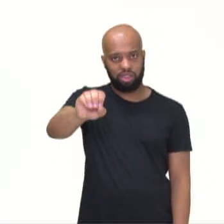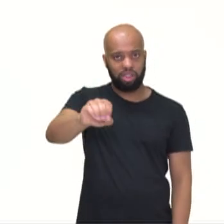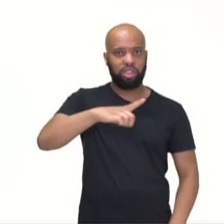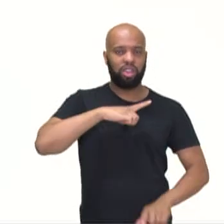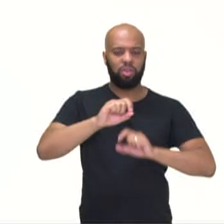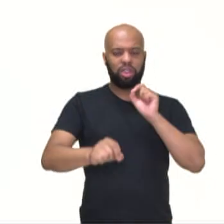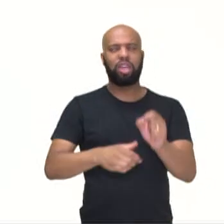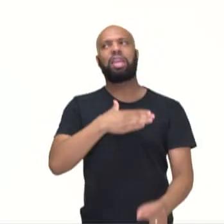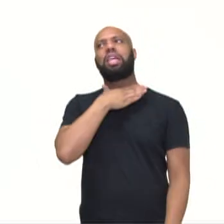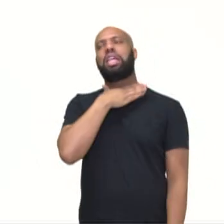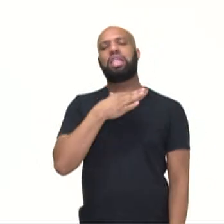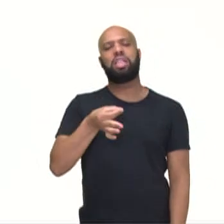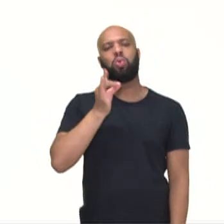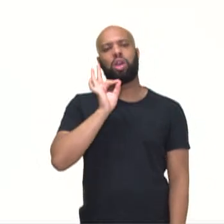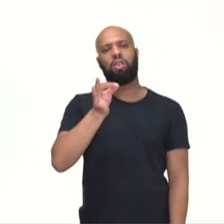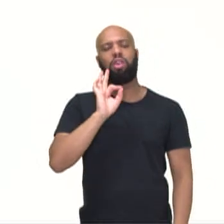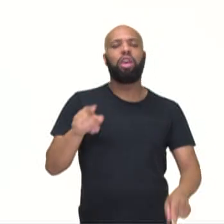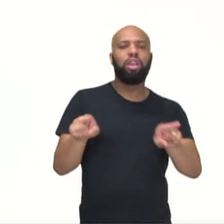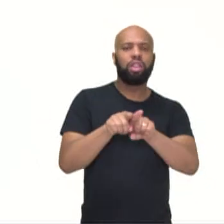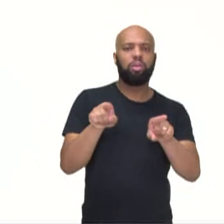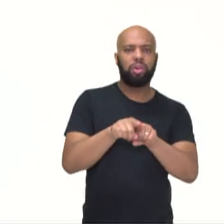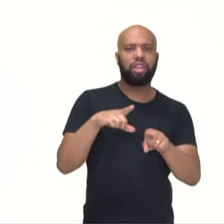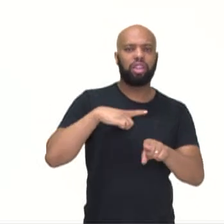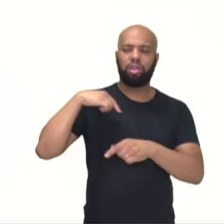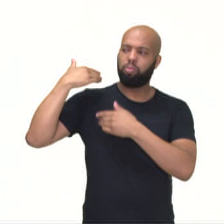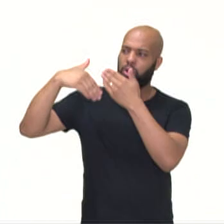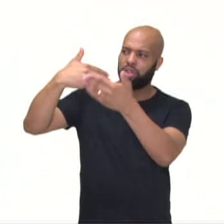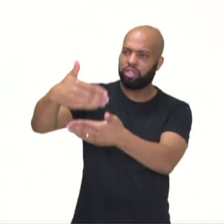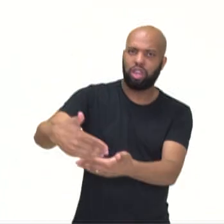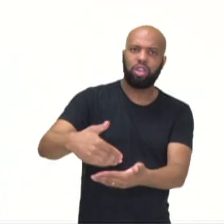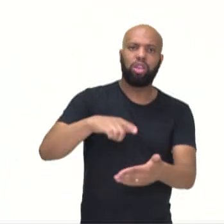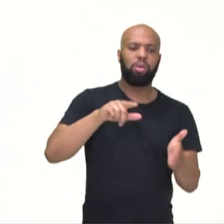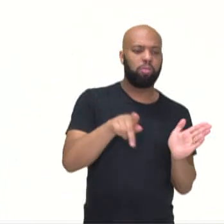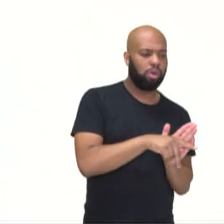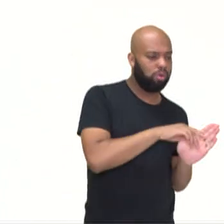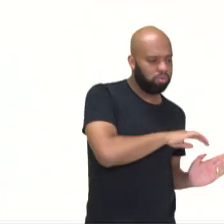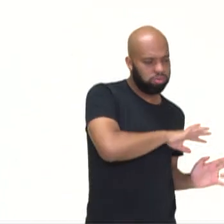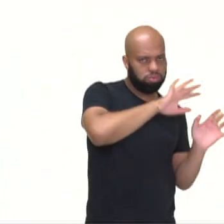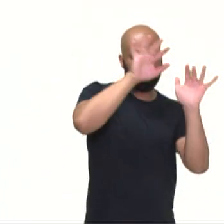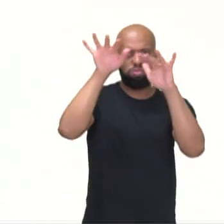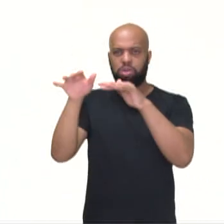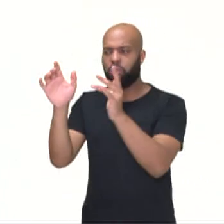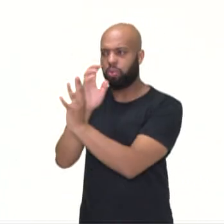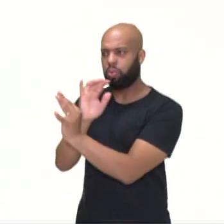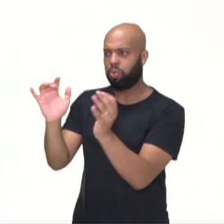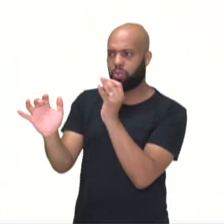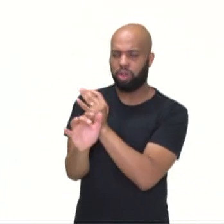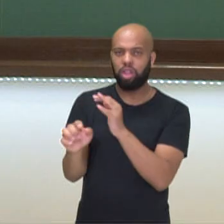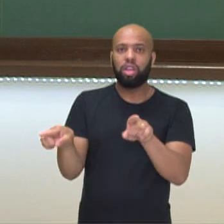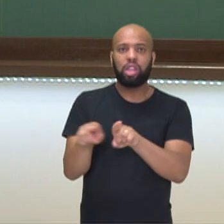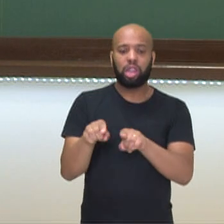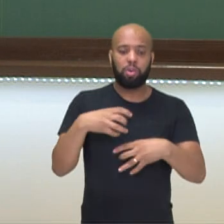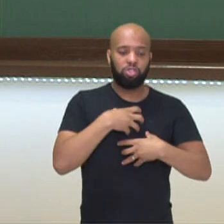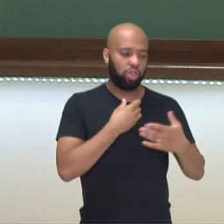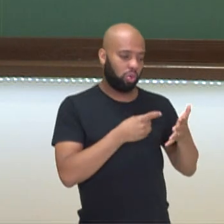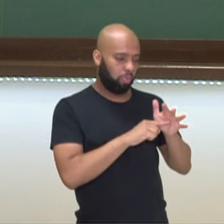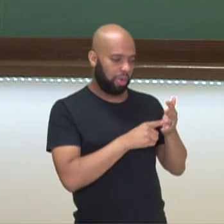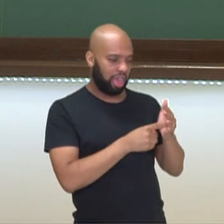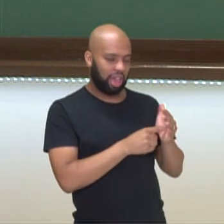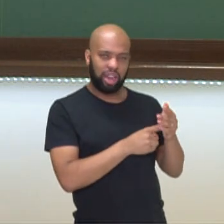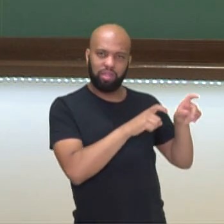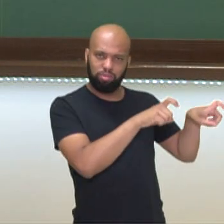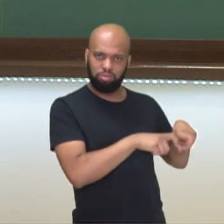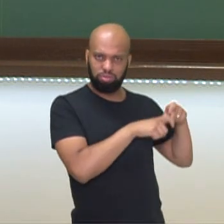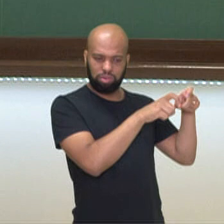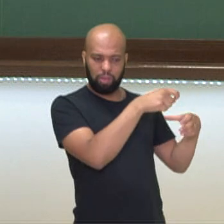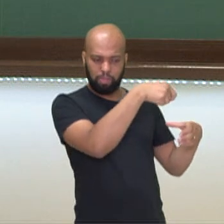crise do café e o processo de urbanização simultâneo ao processo de mecanização da mão de obra no campo. Outras questões